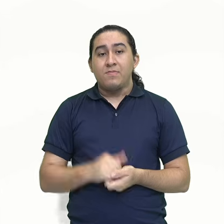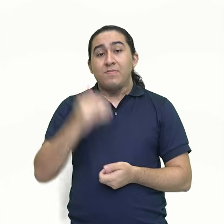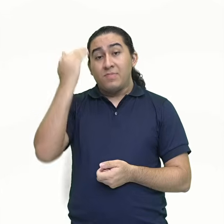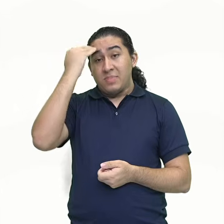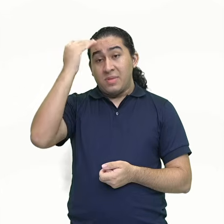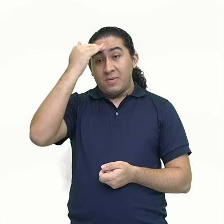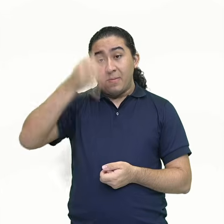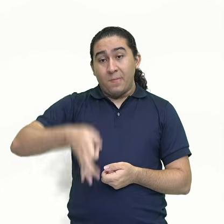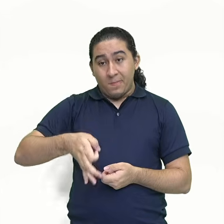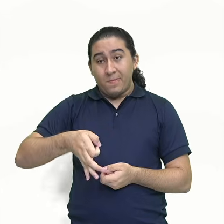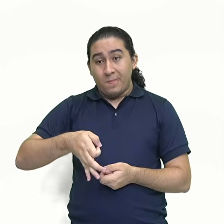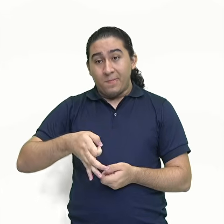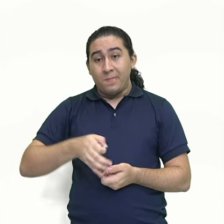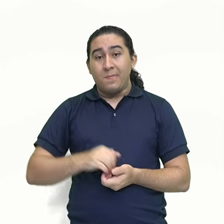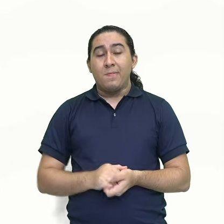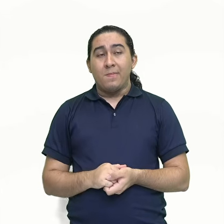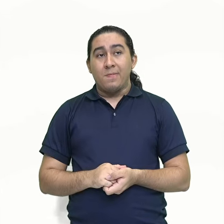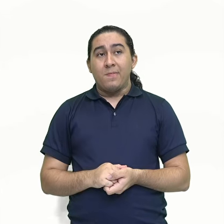Compreenderam?